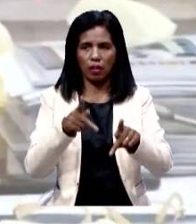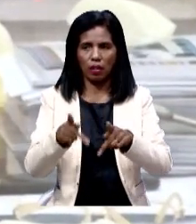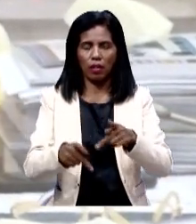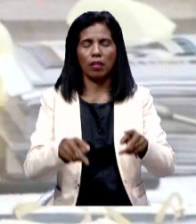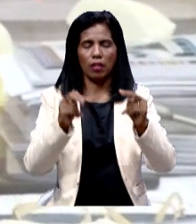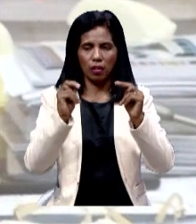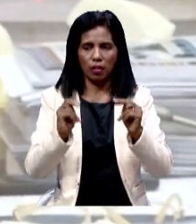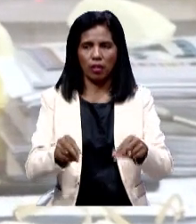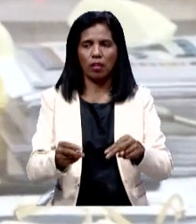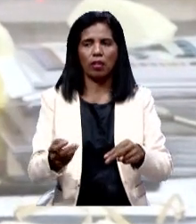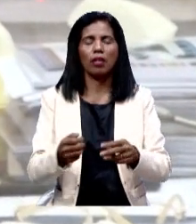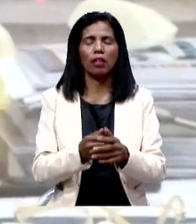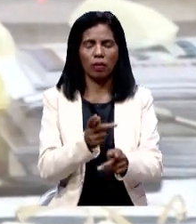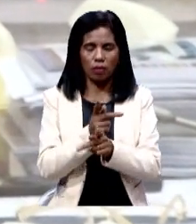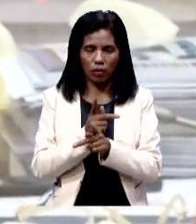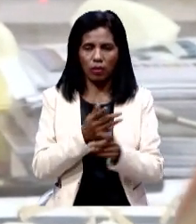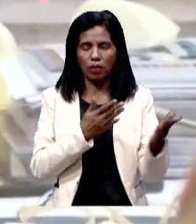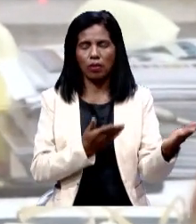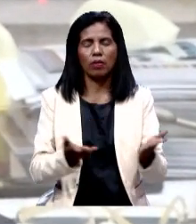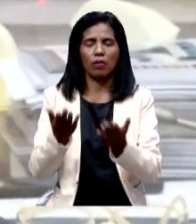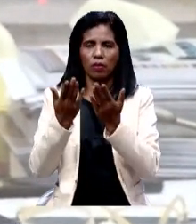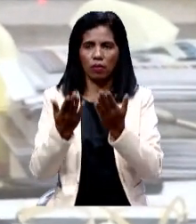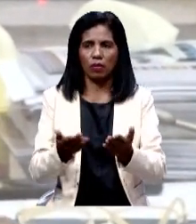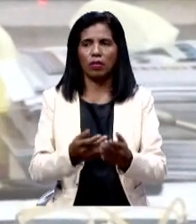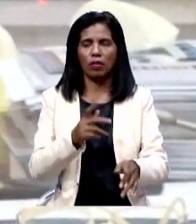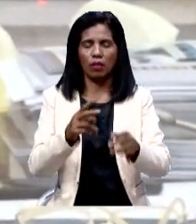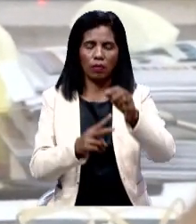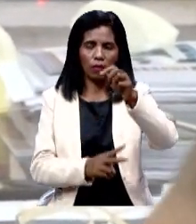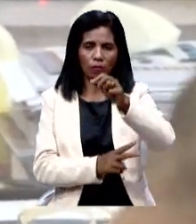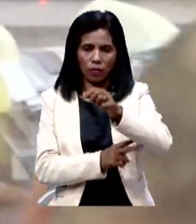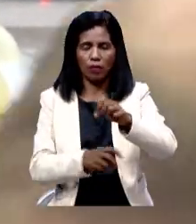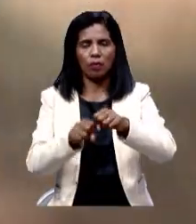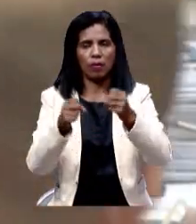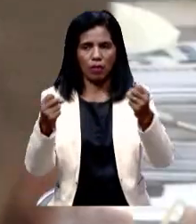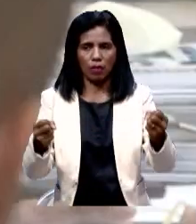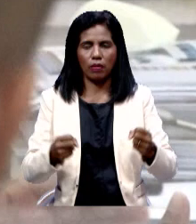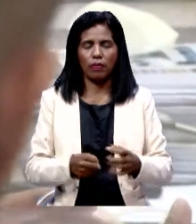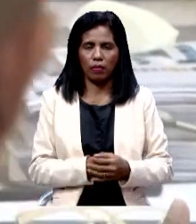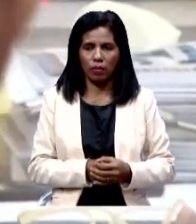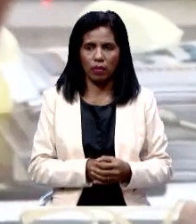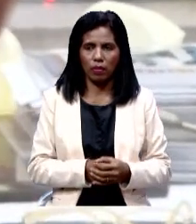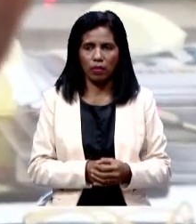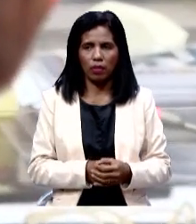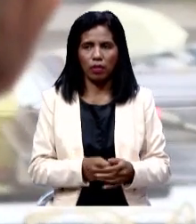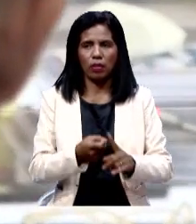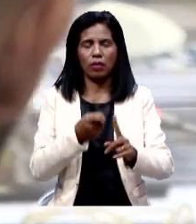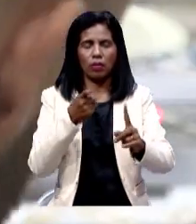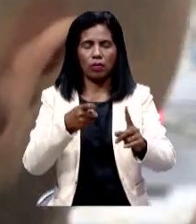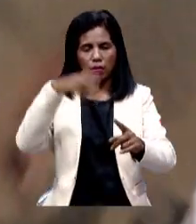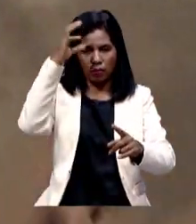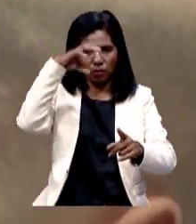ke cuidado i ten ke lori toda ba consequência husi ponti ne be maka kotu i causa husi udan